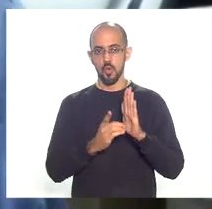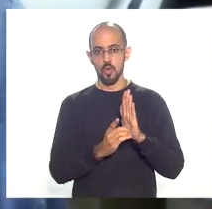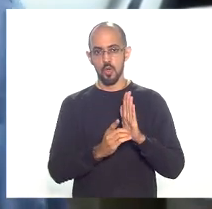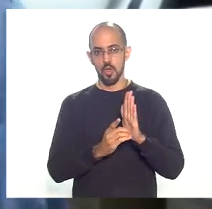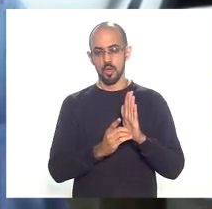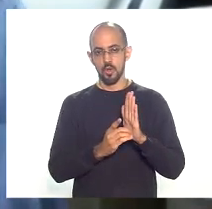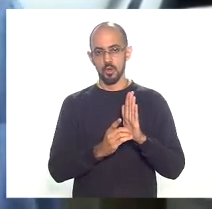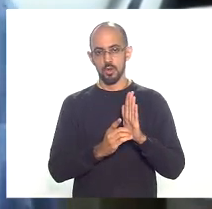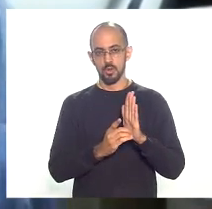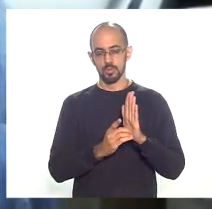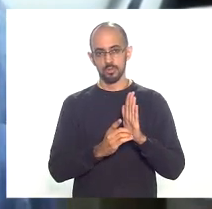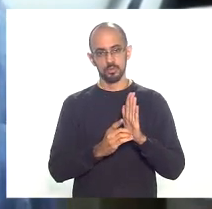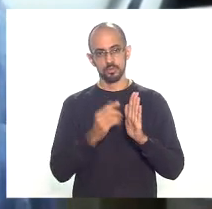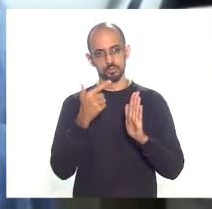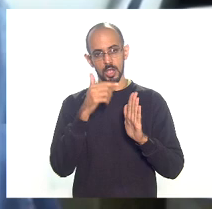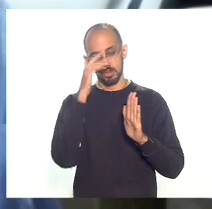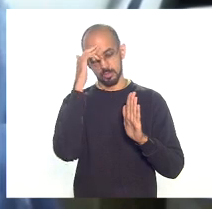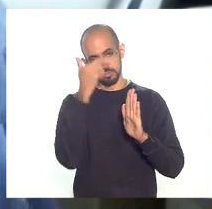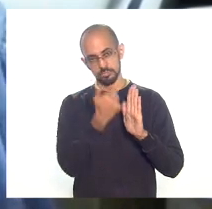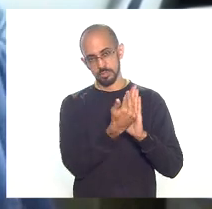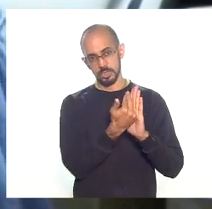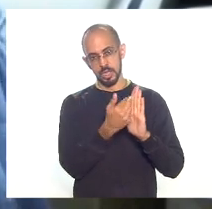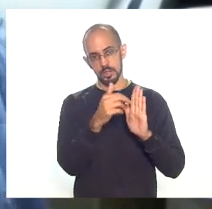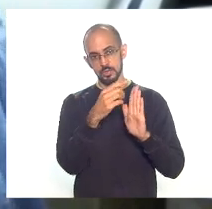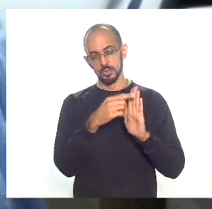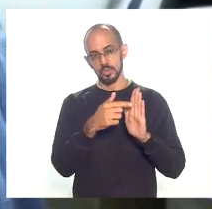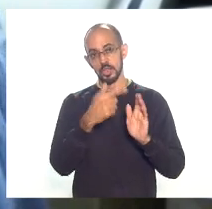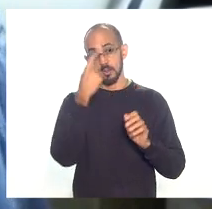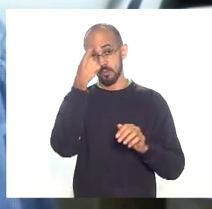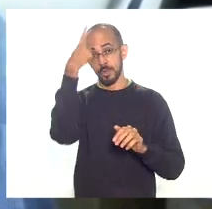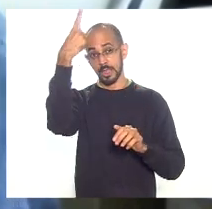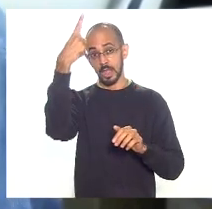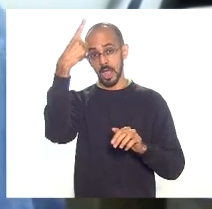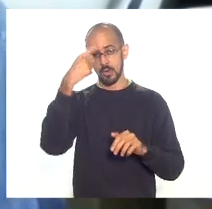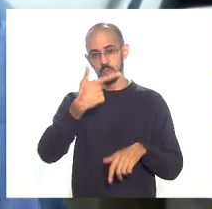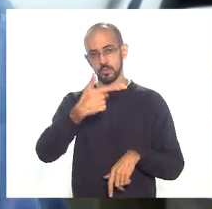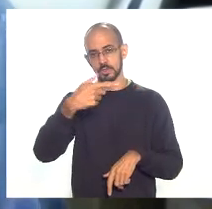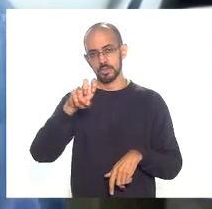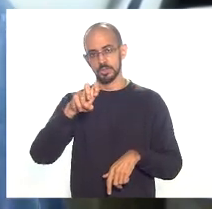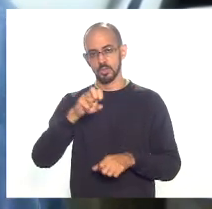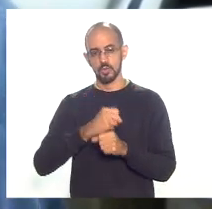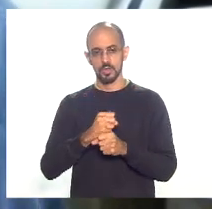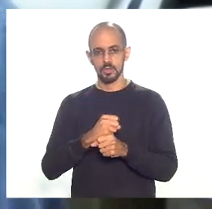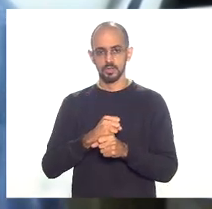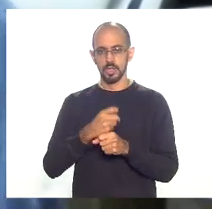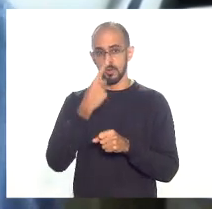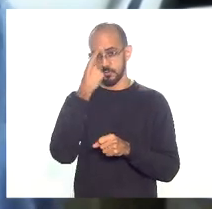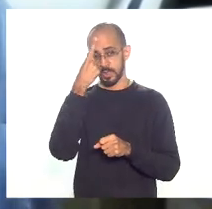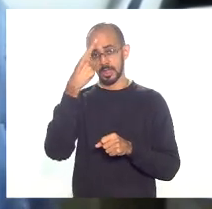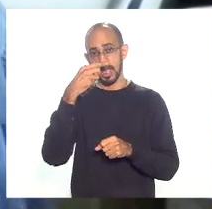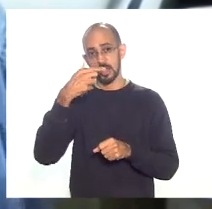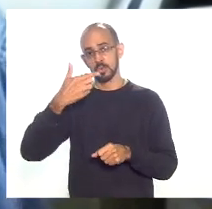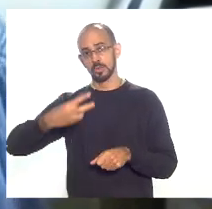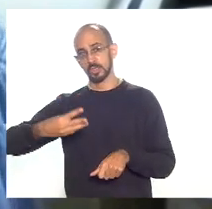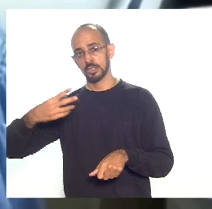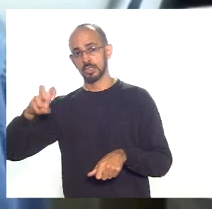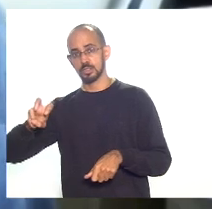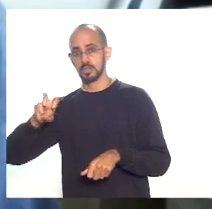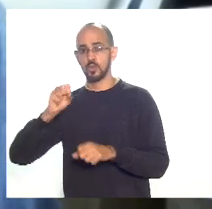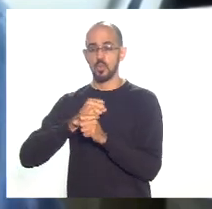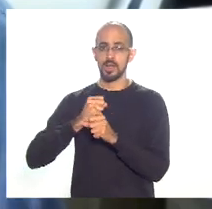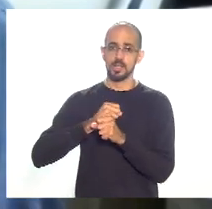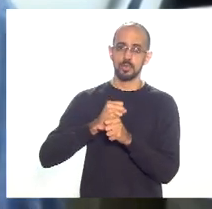este prazo de 25 anos e que inventaram por um decreto um outro prazo de 35 anos